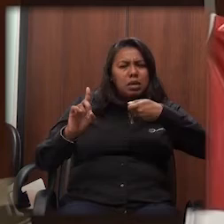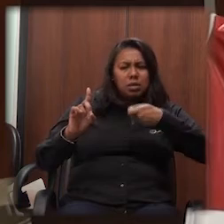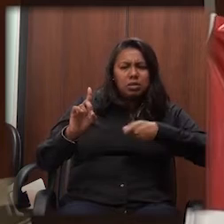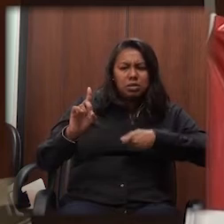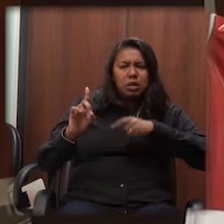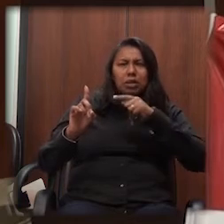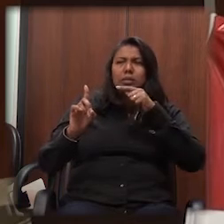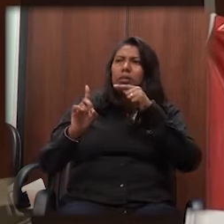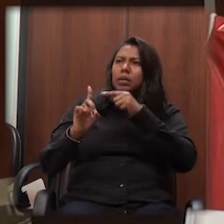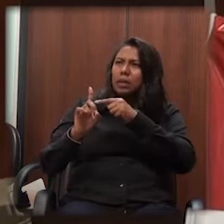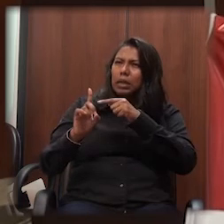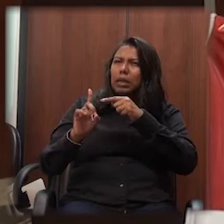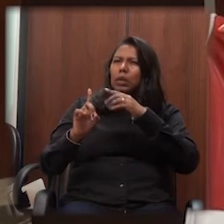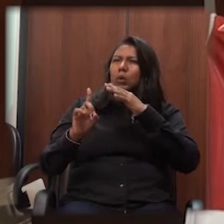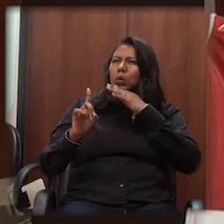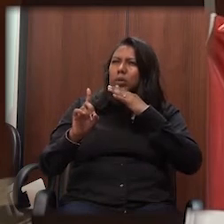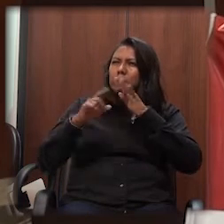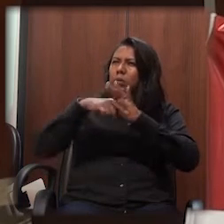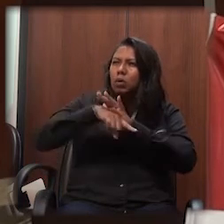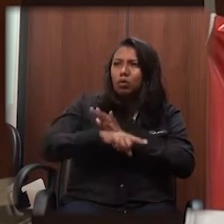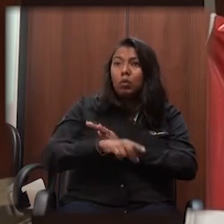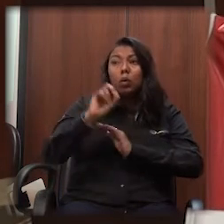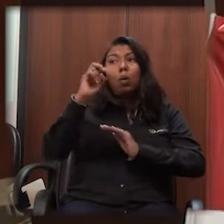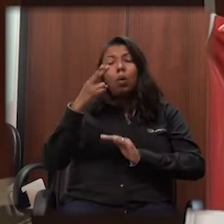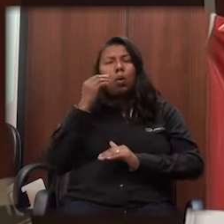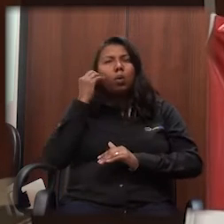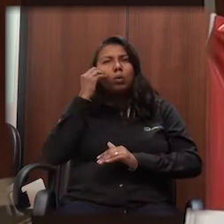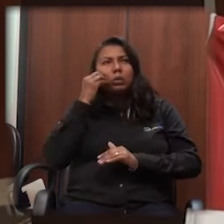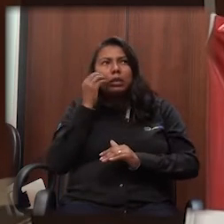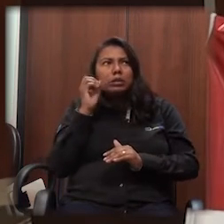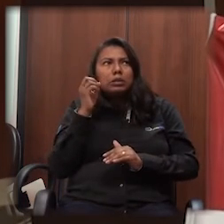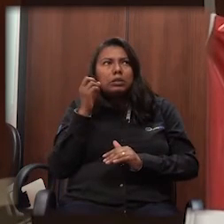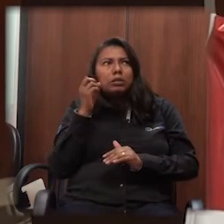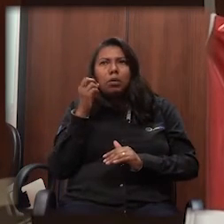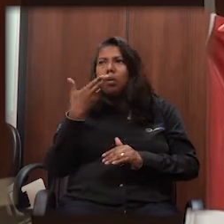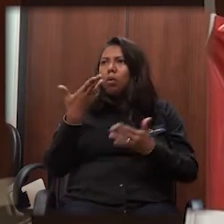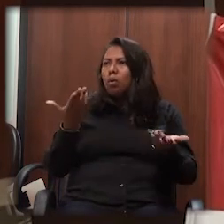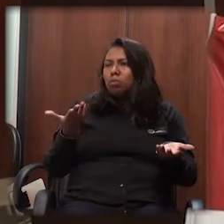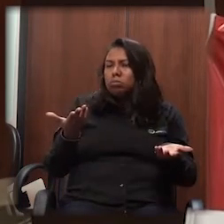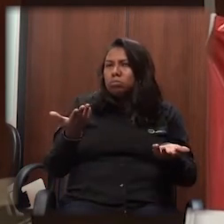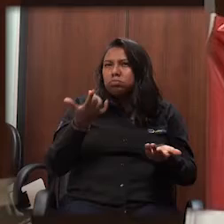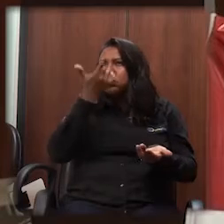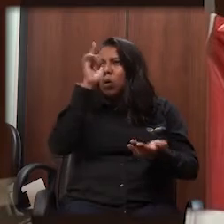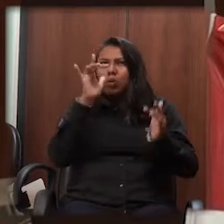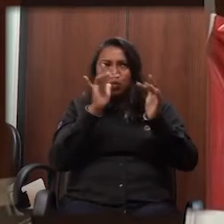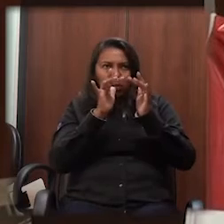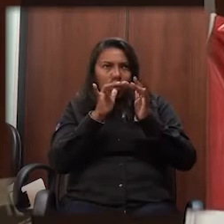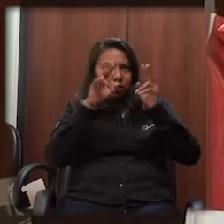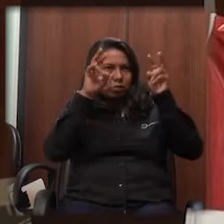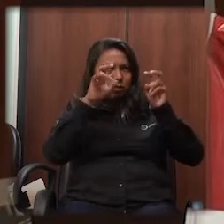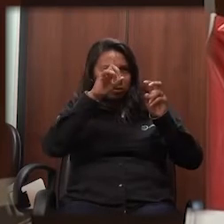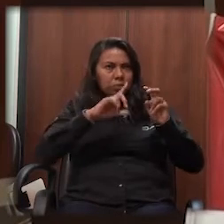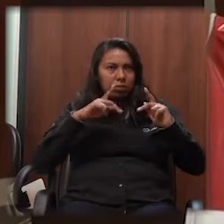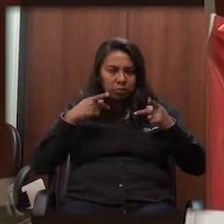pessoa tenha conhecimento, ou alguma experiência, ou alguma familiaridade com a temática de direitos